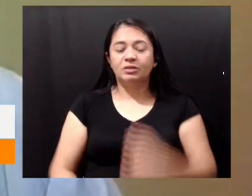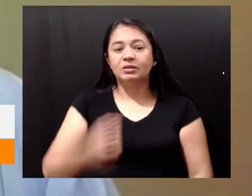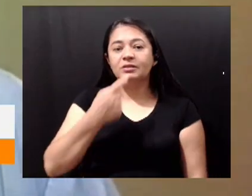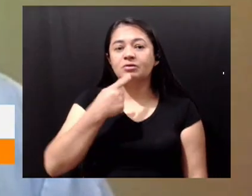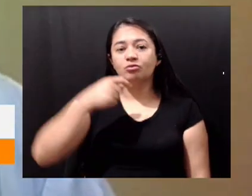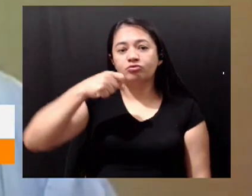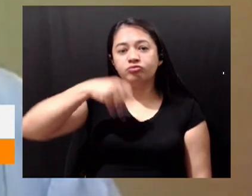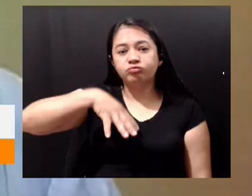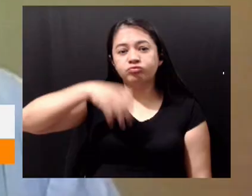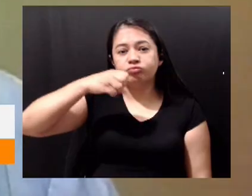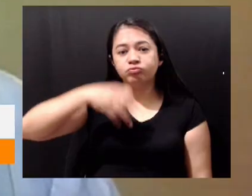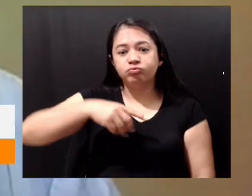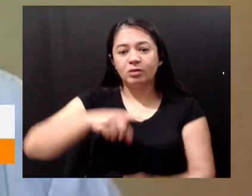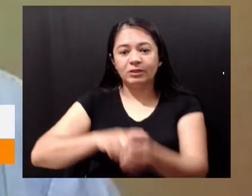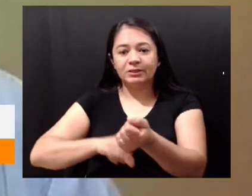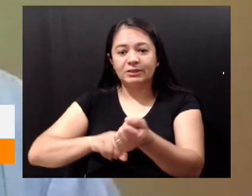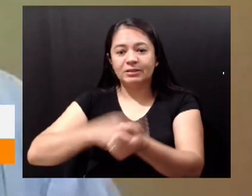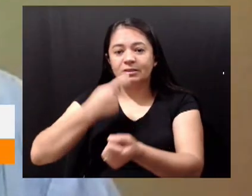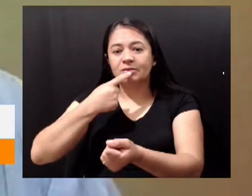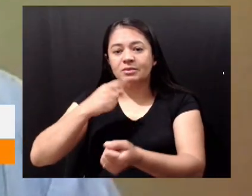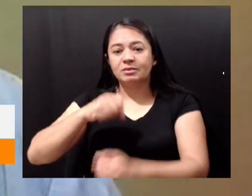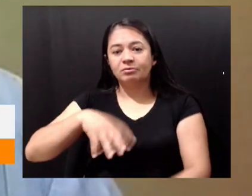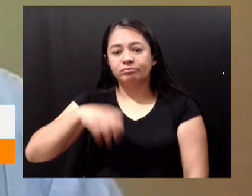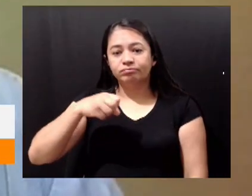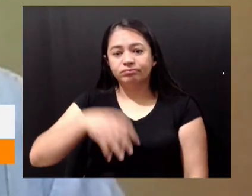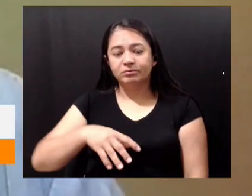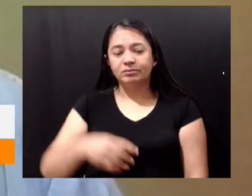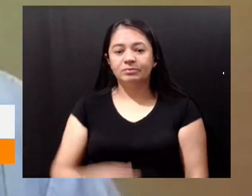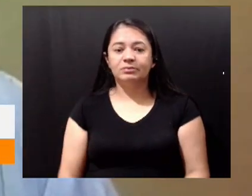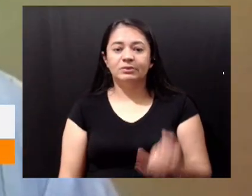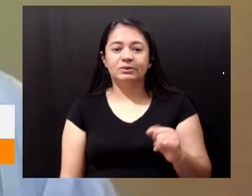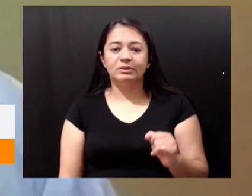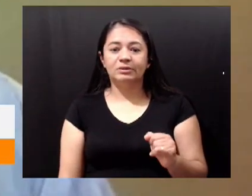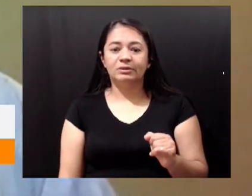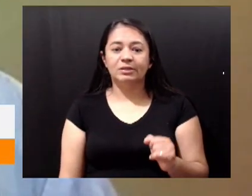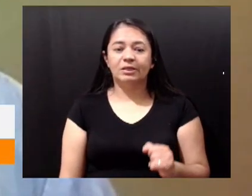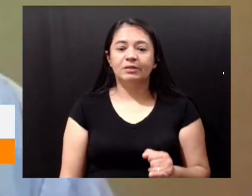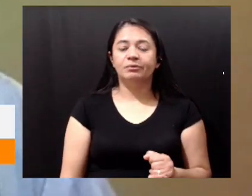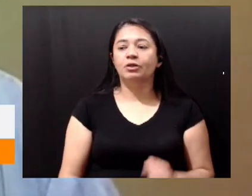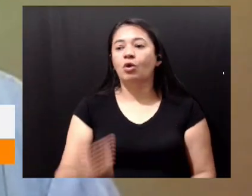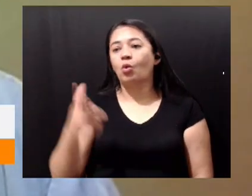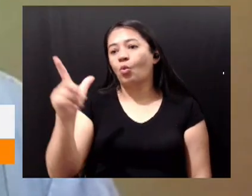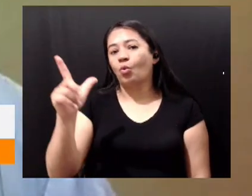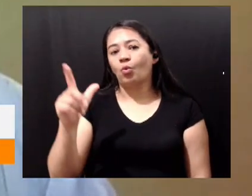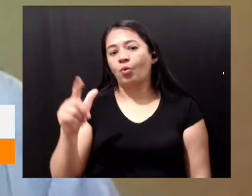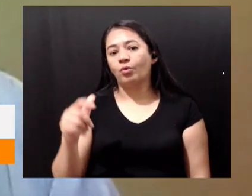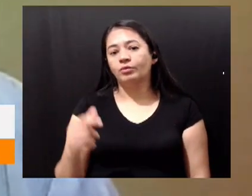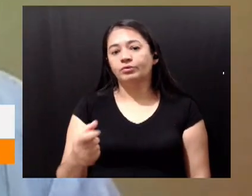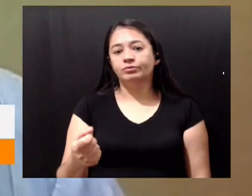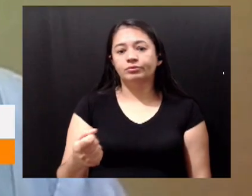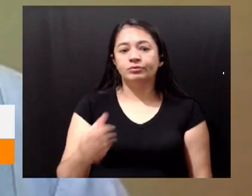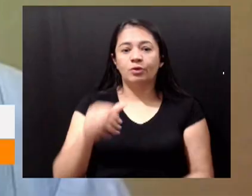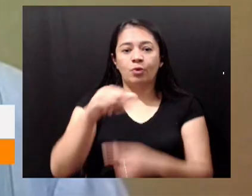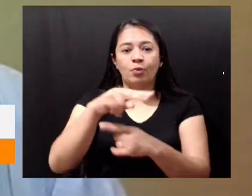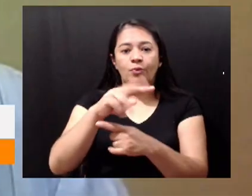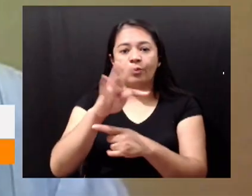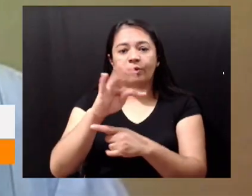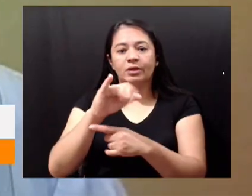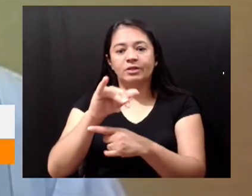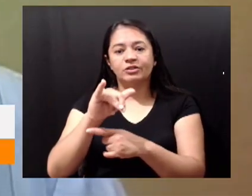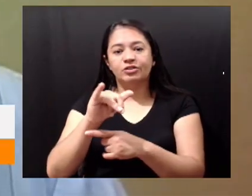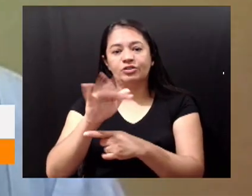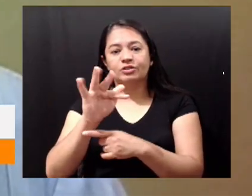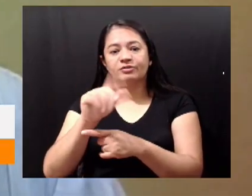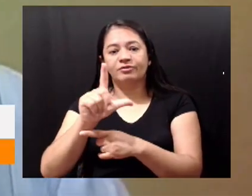se a pessoa toma um analgésico como um ácido acetilsalicílico, por exemplo, ou um anti-inflamatório, como o diclofenaco, potencializa